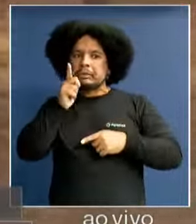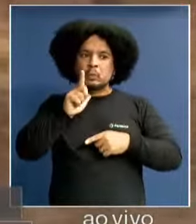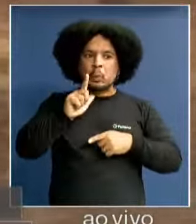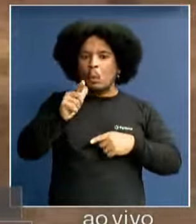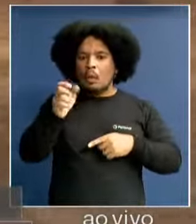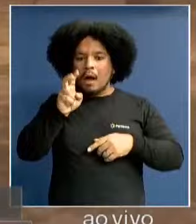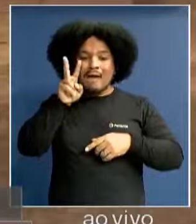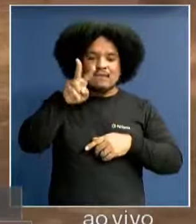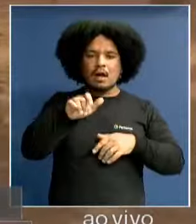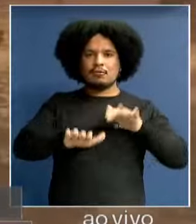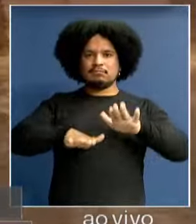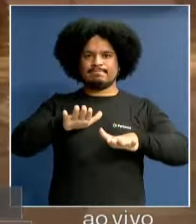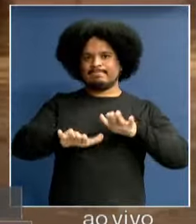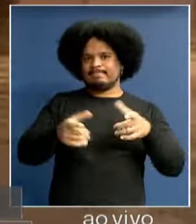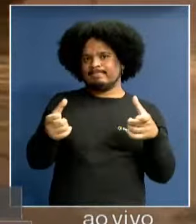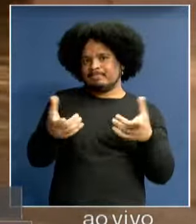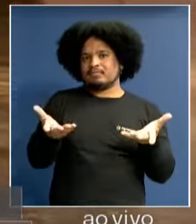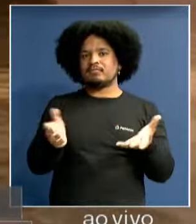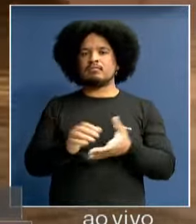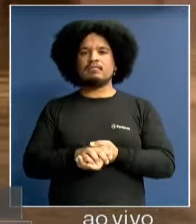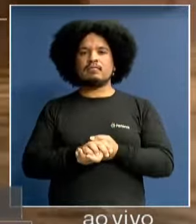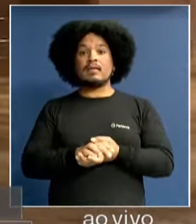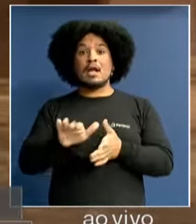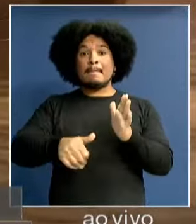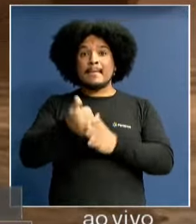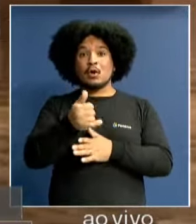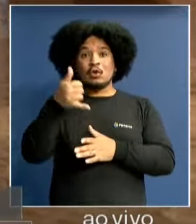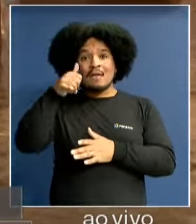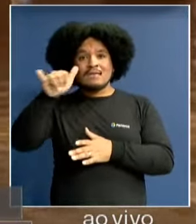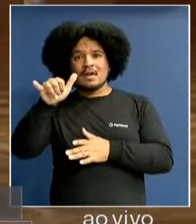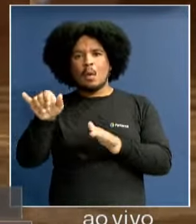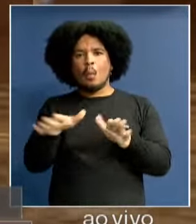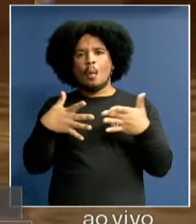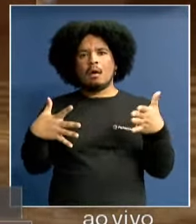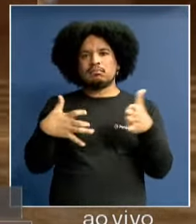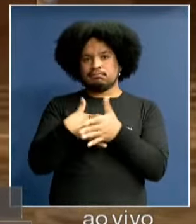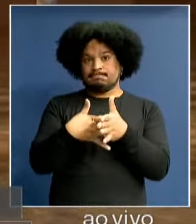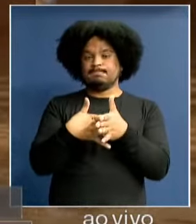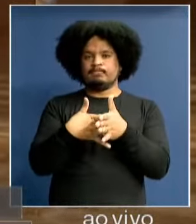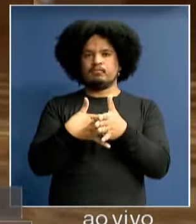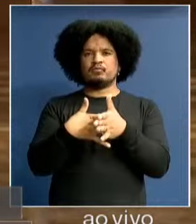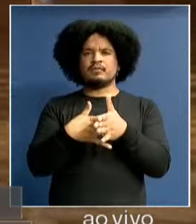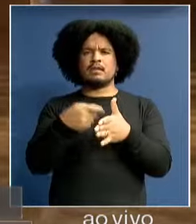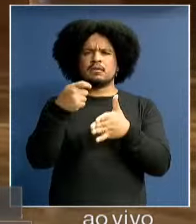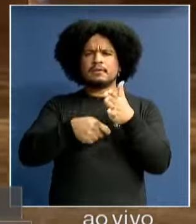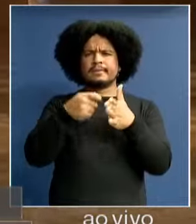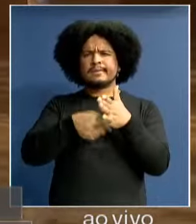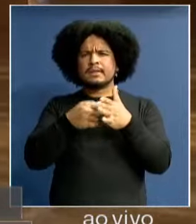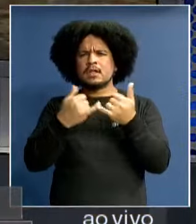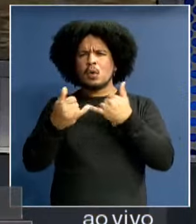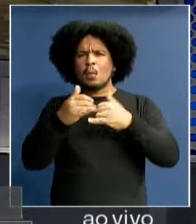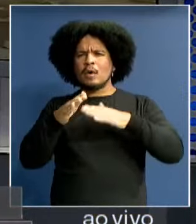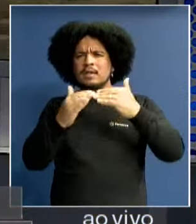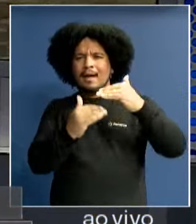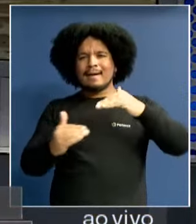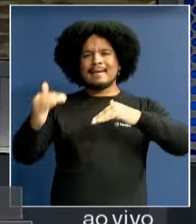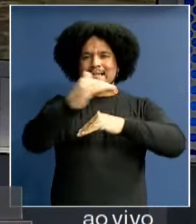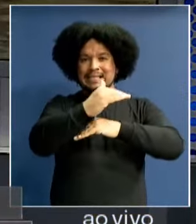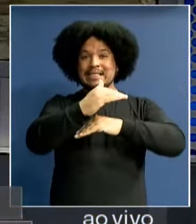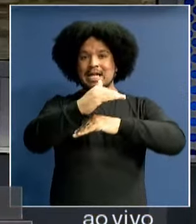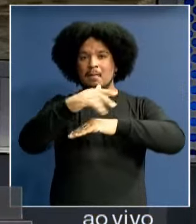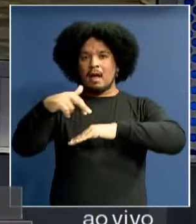Rogério Aguiar mostrando aqui, Mota, pode falar. Não, é melhor você, para evitar qualquer tipo de acidente, tenta pegar a calçada, né,